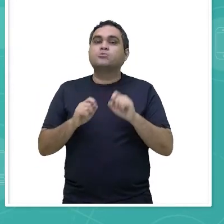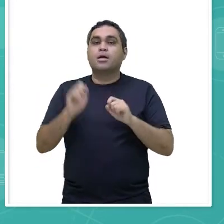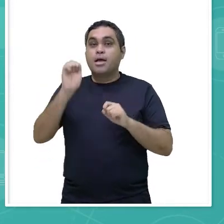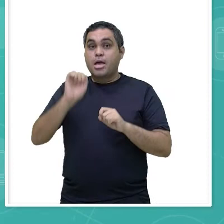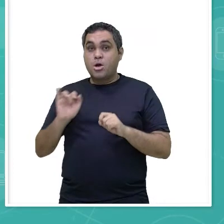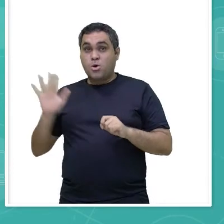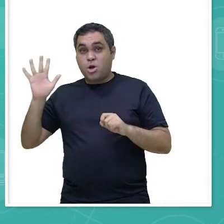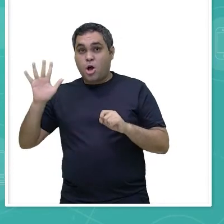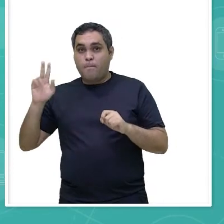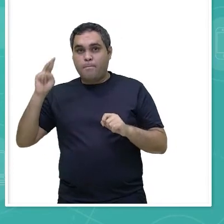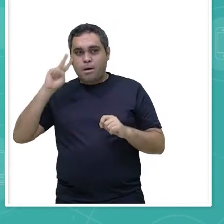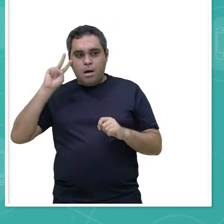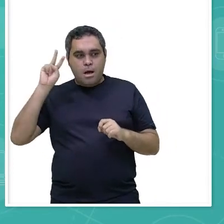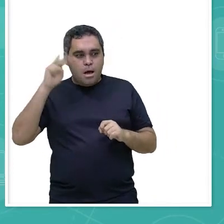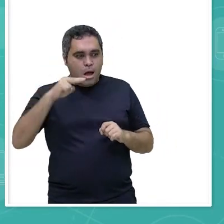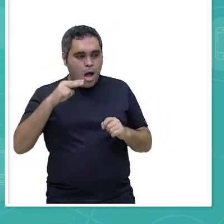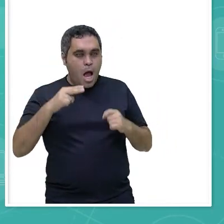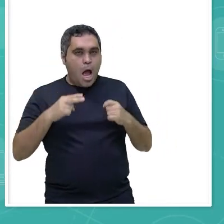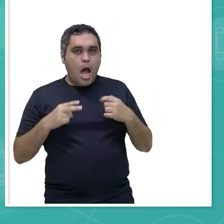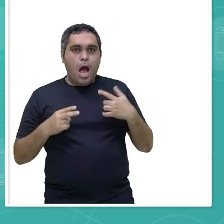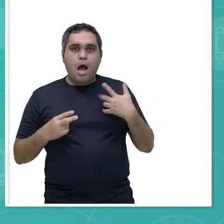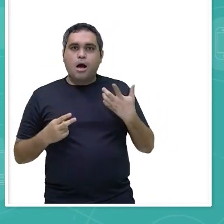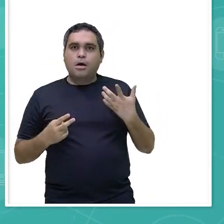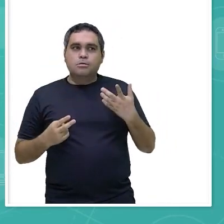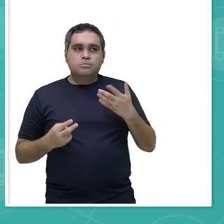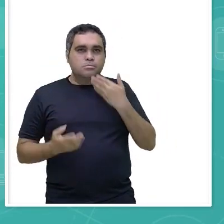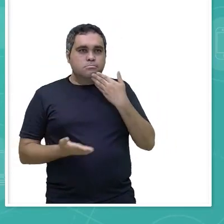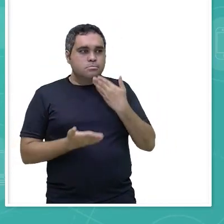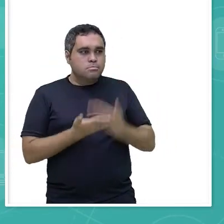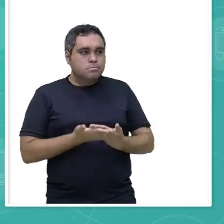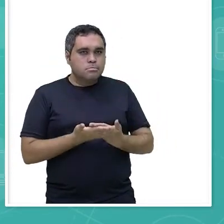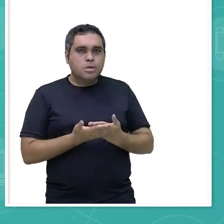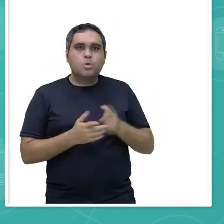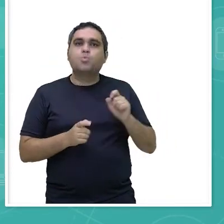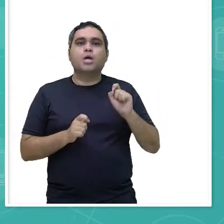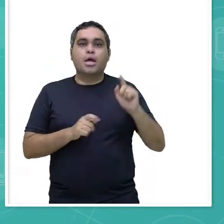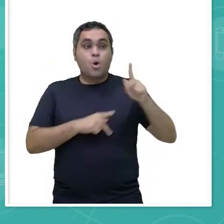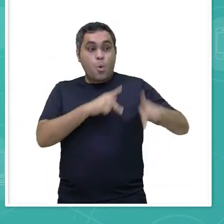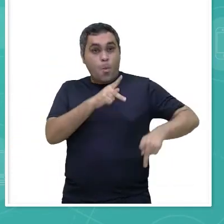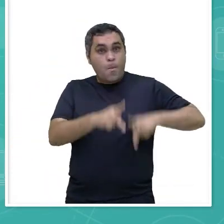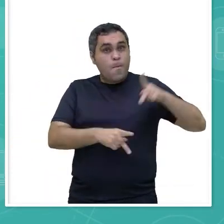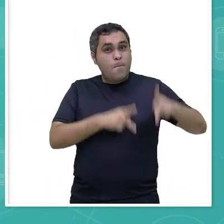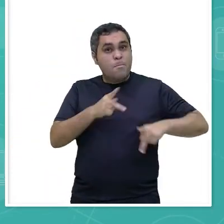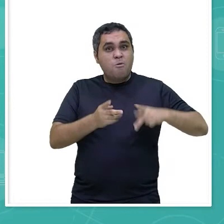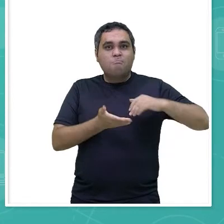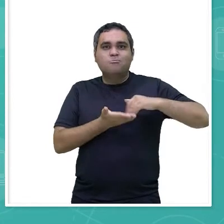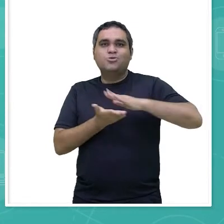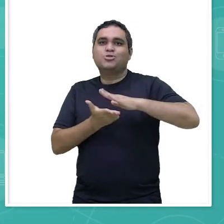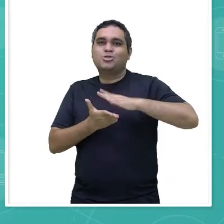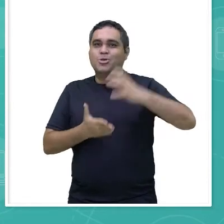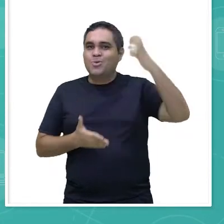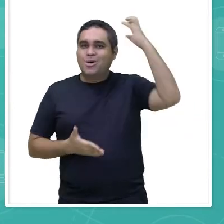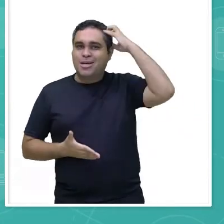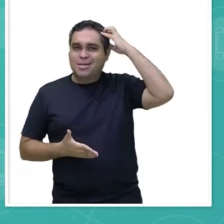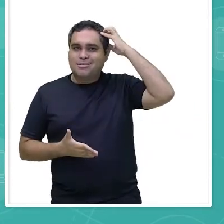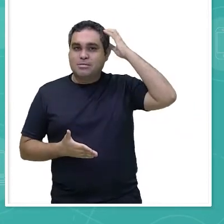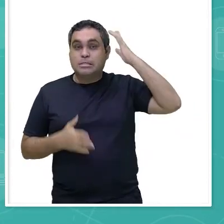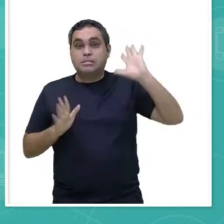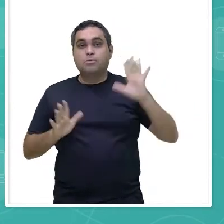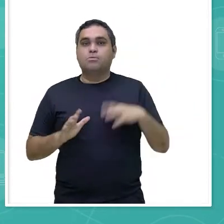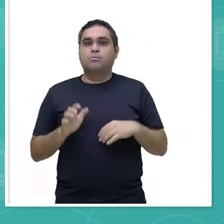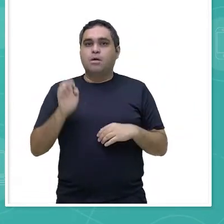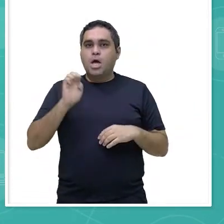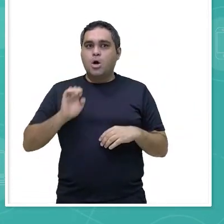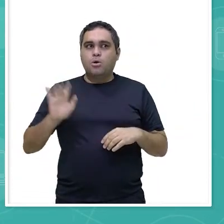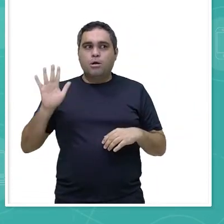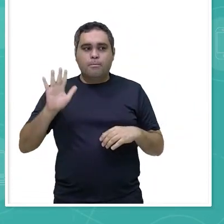países da Europa, gente, ficaram enlouquecidos de saber que o povo, através de uma organização operária, havia chegado ao